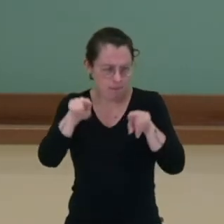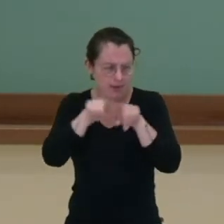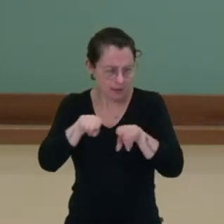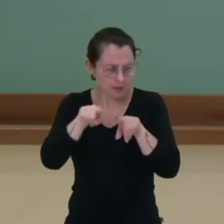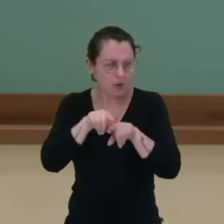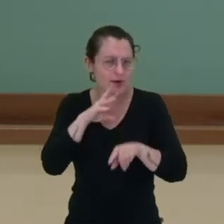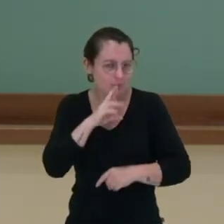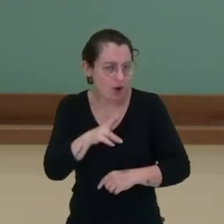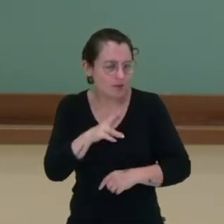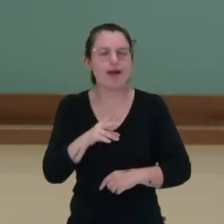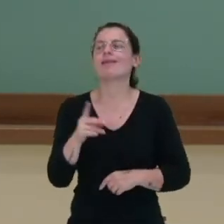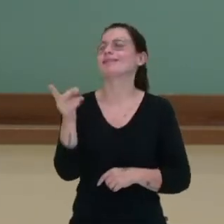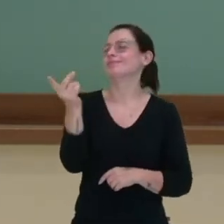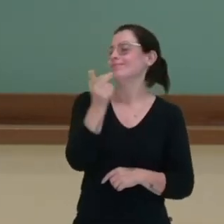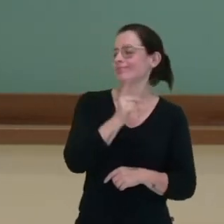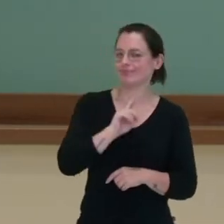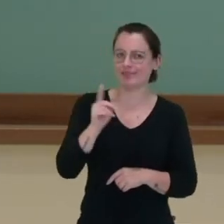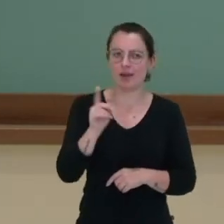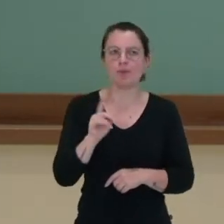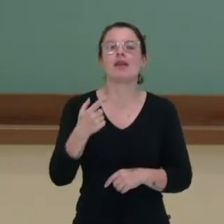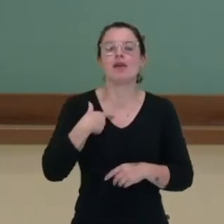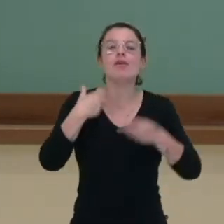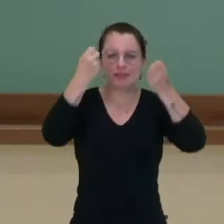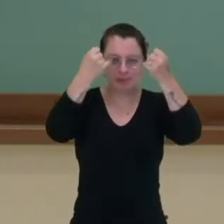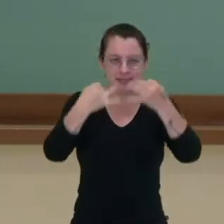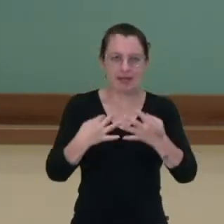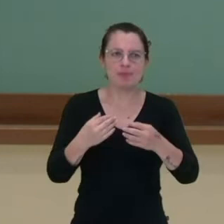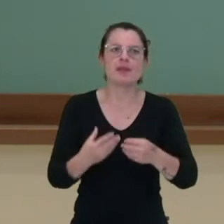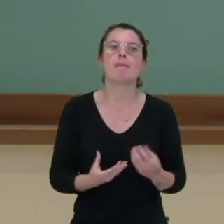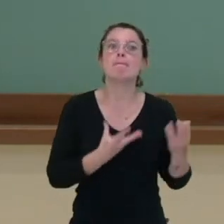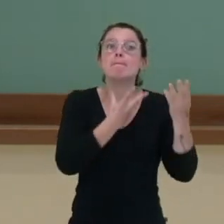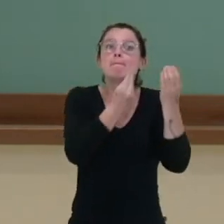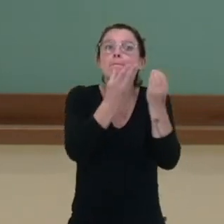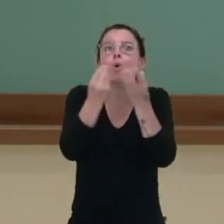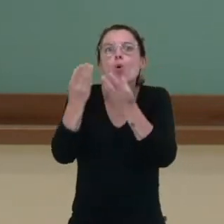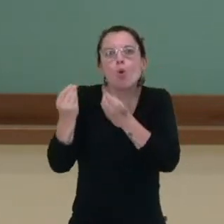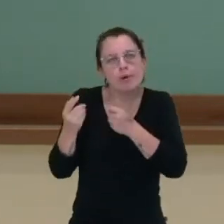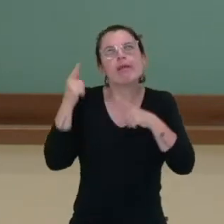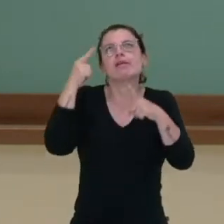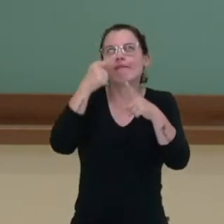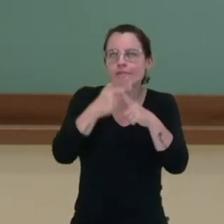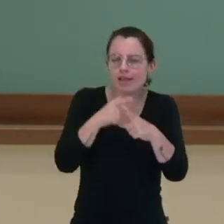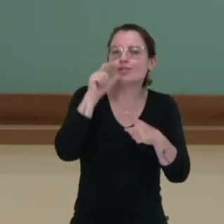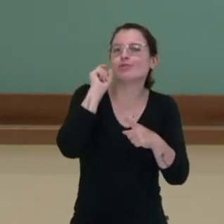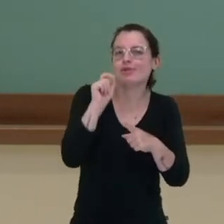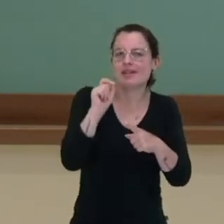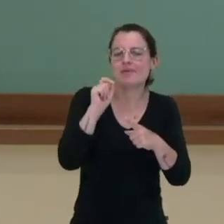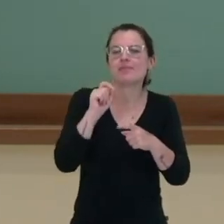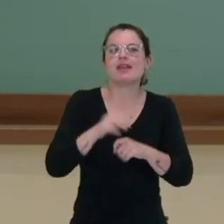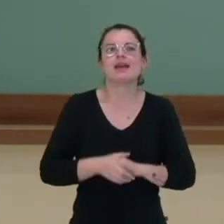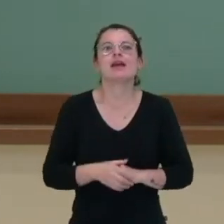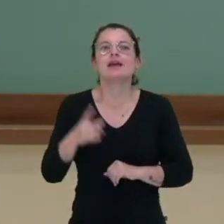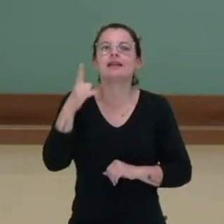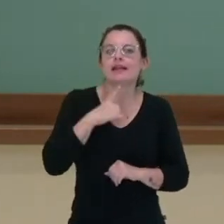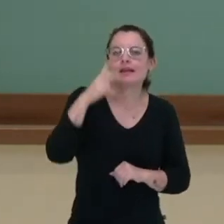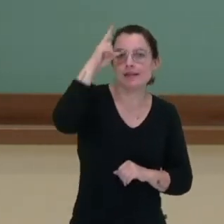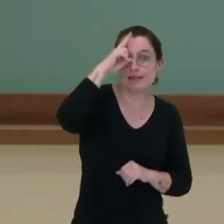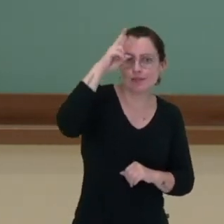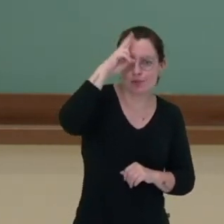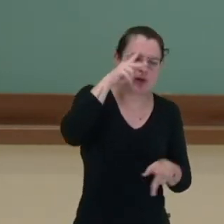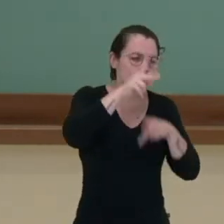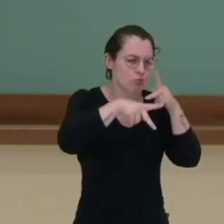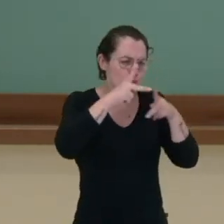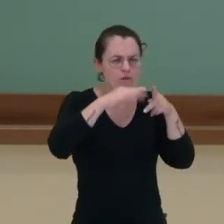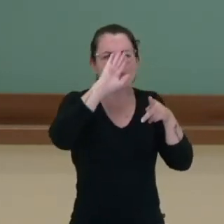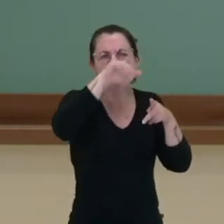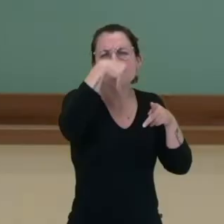né? Muitas vezes, mitos e lendas dos povos originários, eles são tratados como lendas, né? Muitas vezes esses mitos são